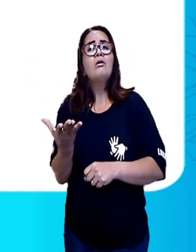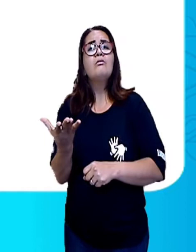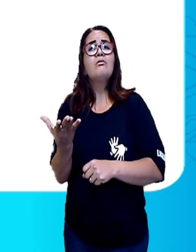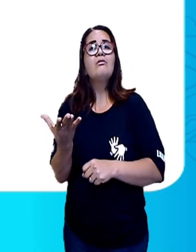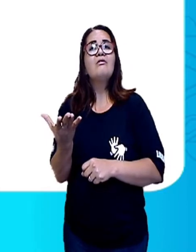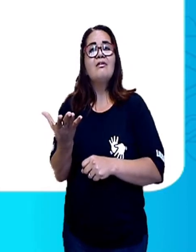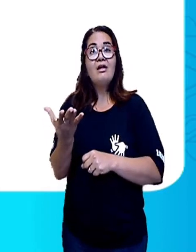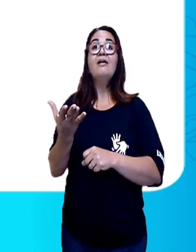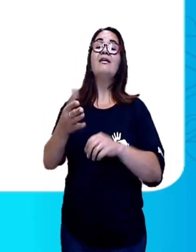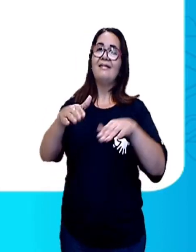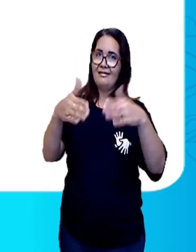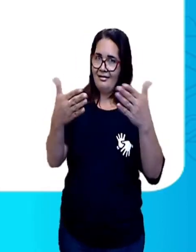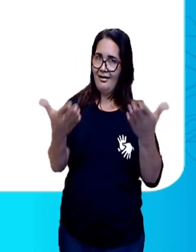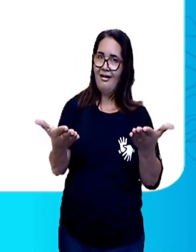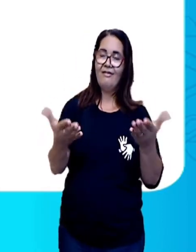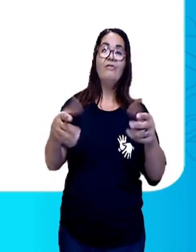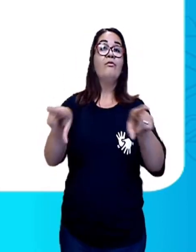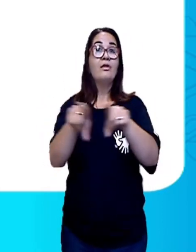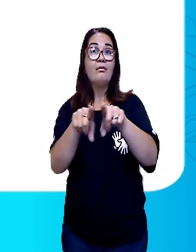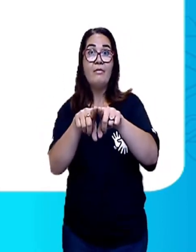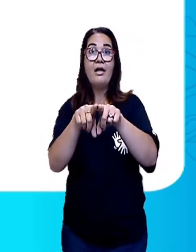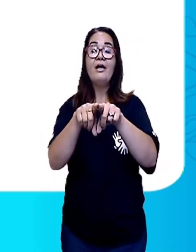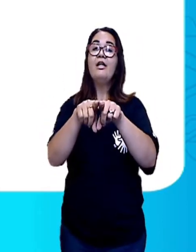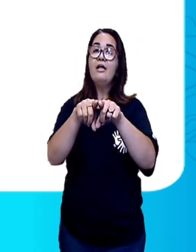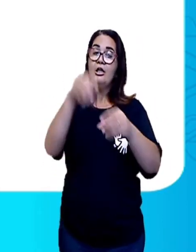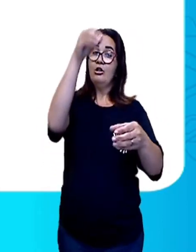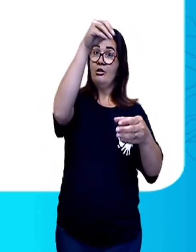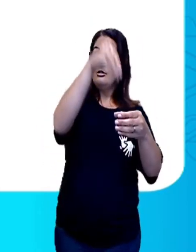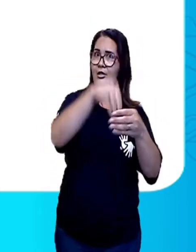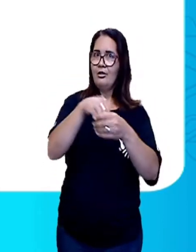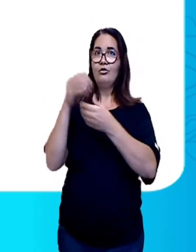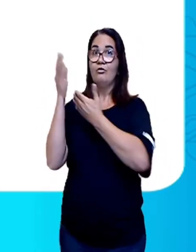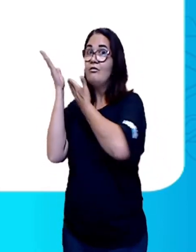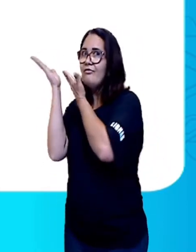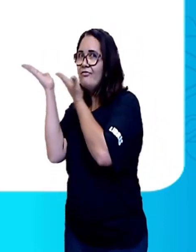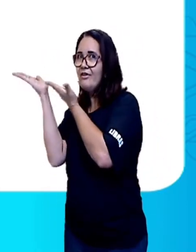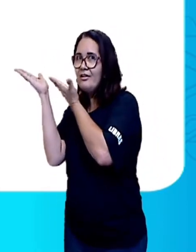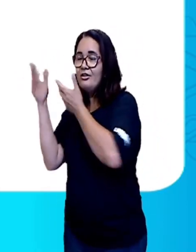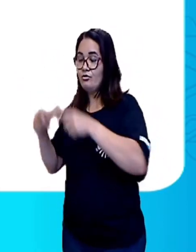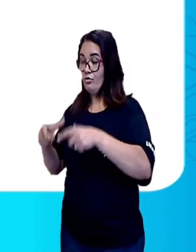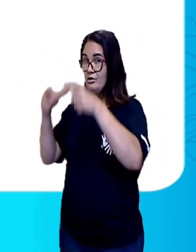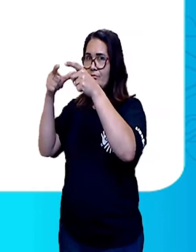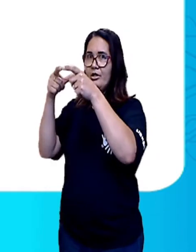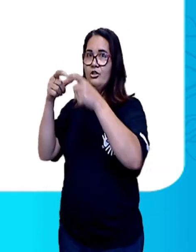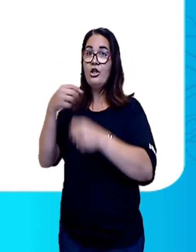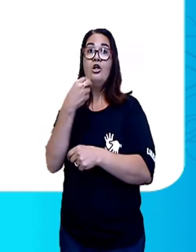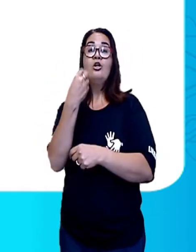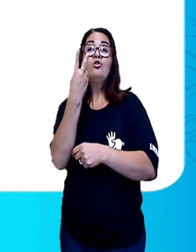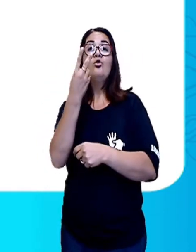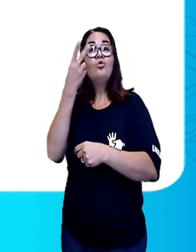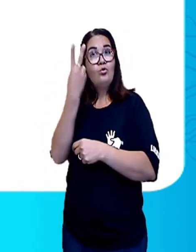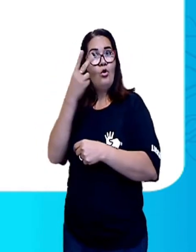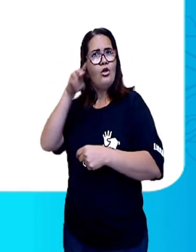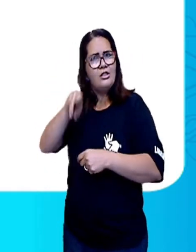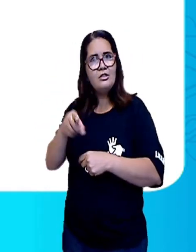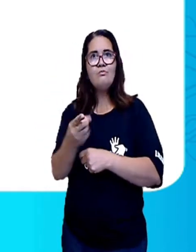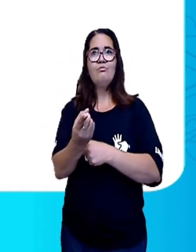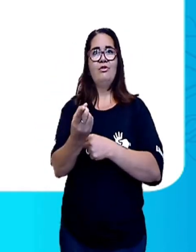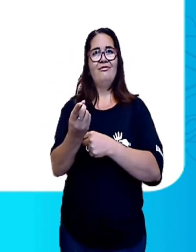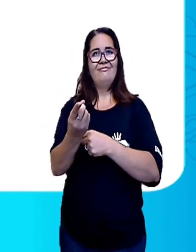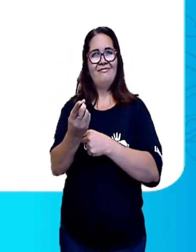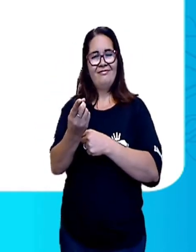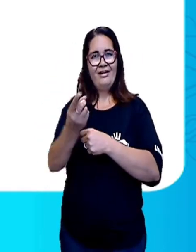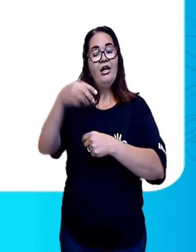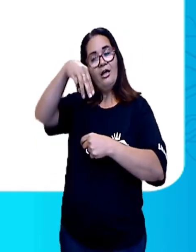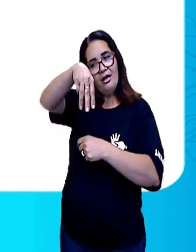também 2000 ml. No recipiente de 3 litros, podemos dizer